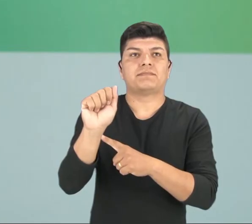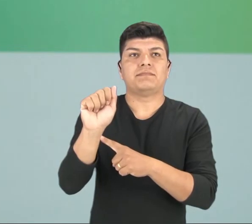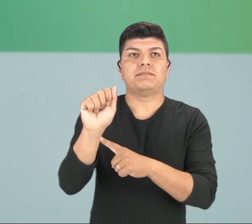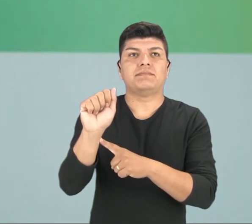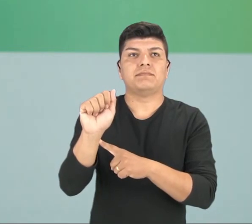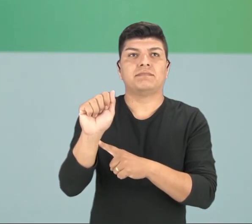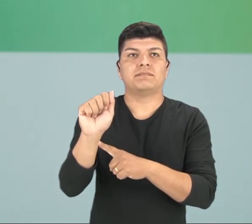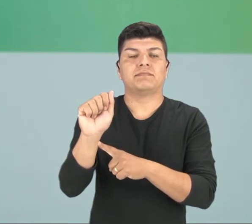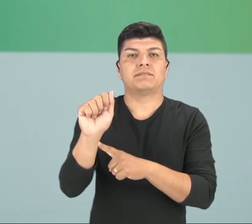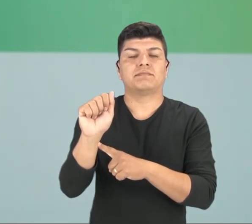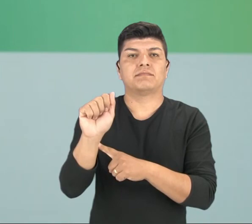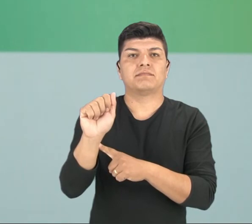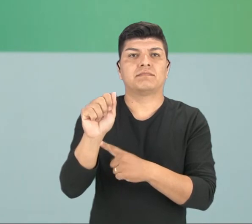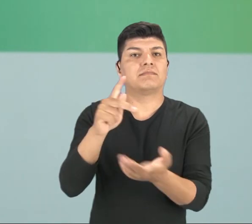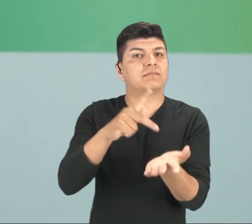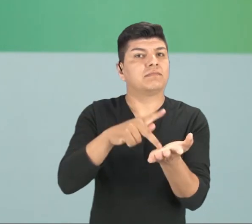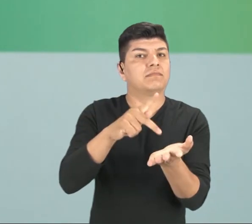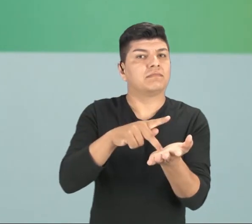A